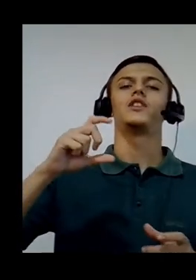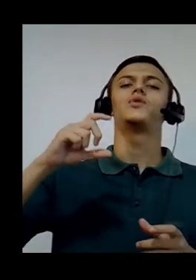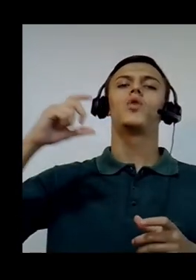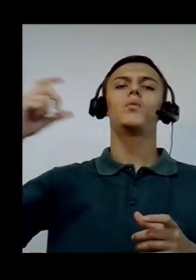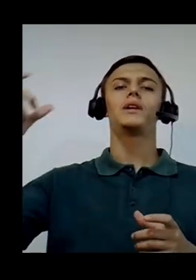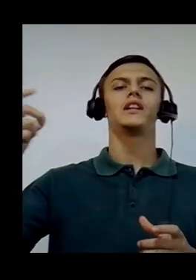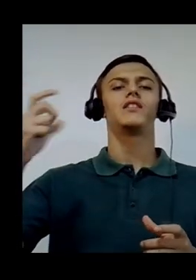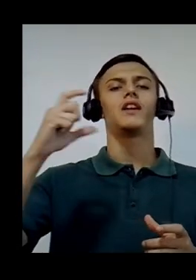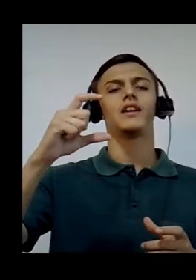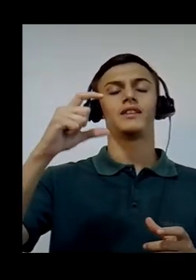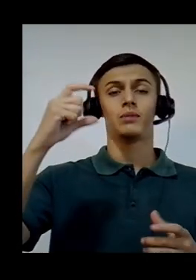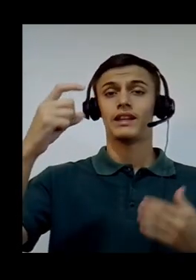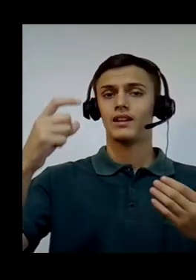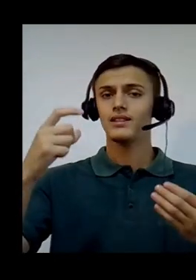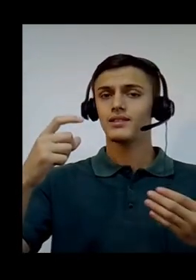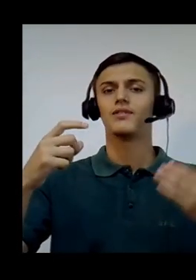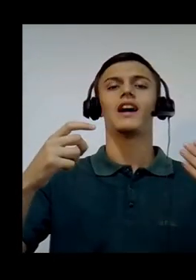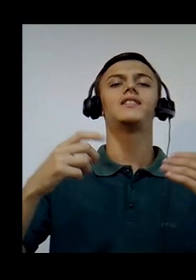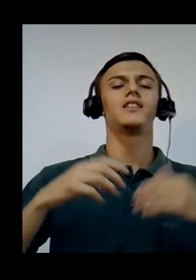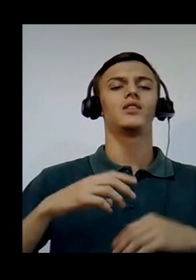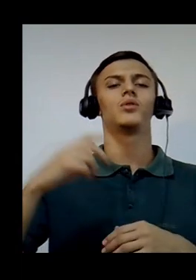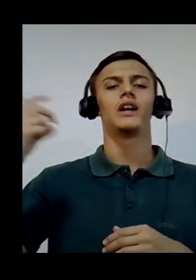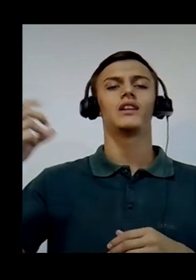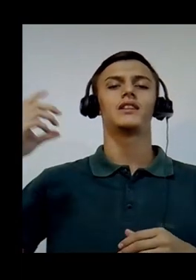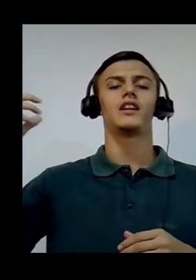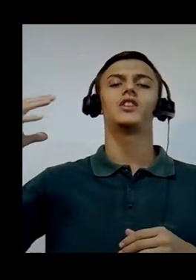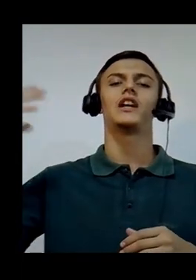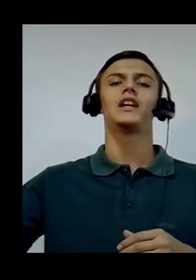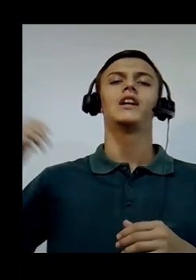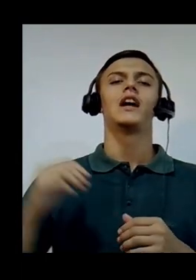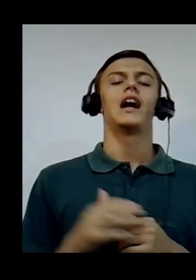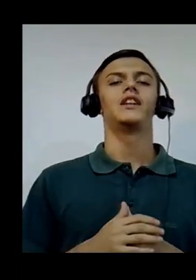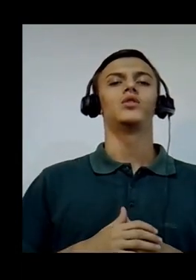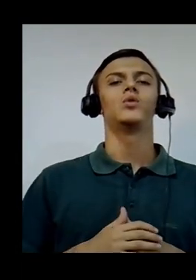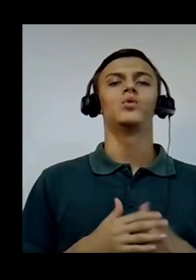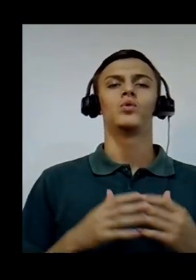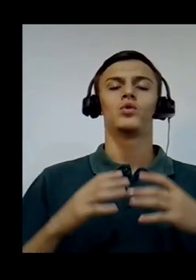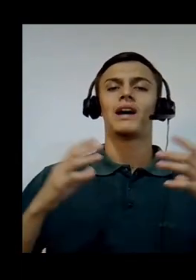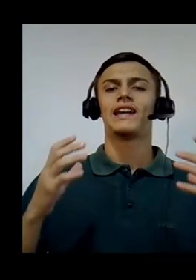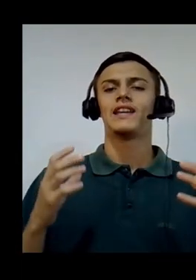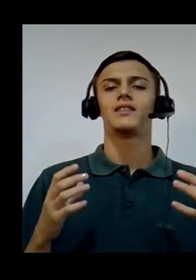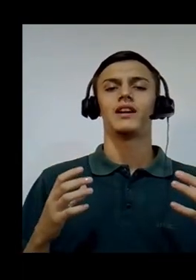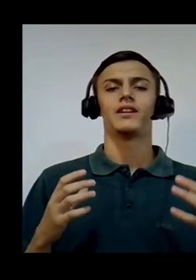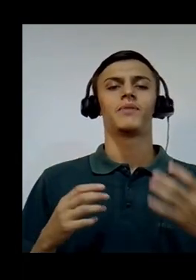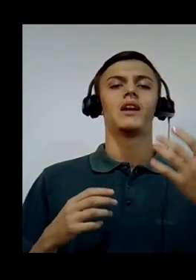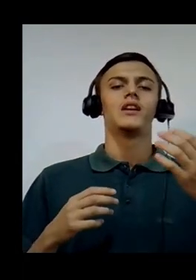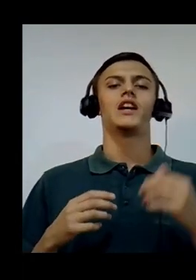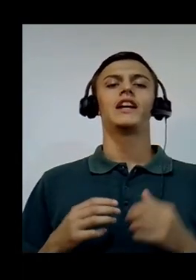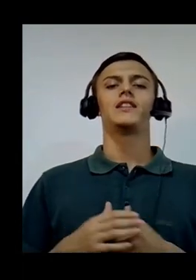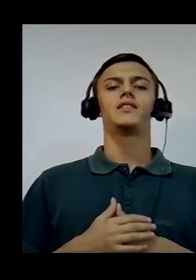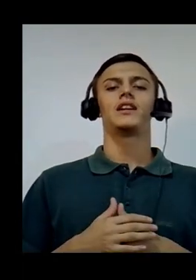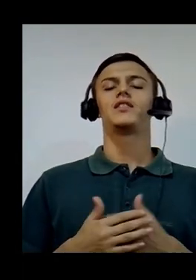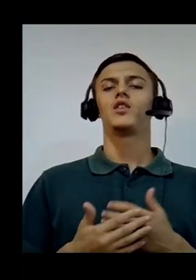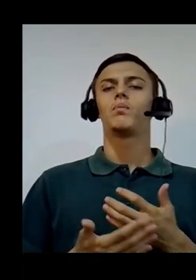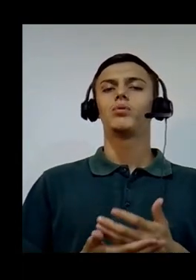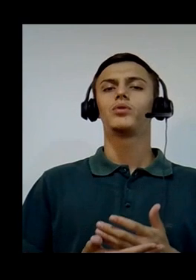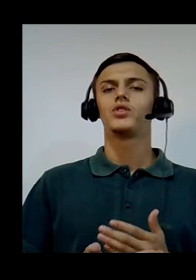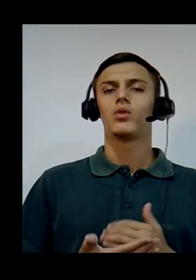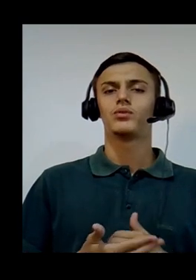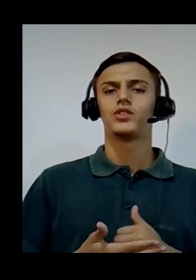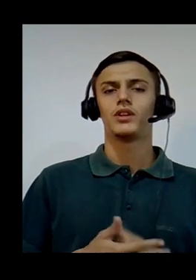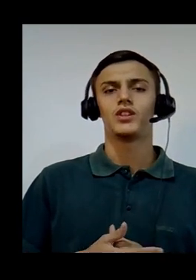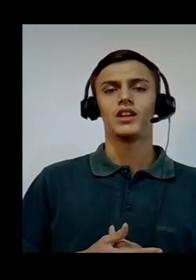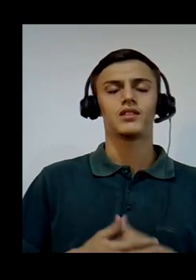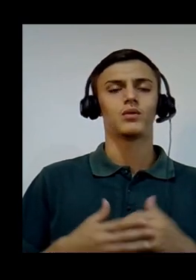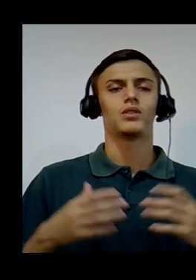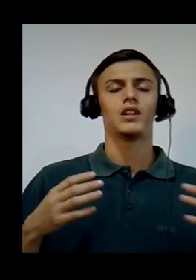paredes. Identificou uma delas, vai seguindo elas até chegar ali numa área externa. Já em áreas externas tem um ponto